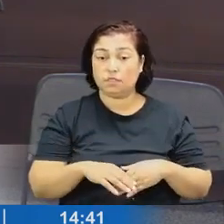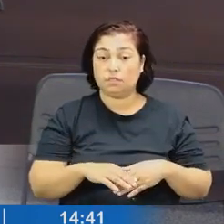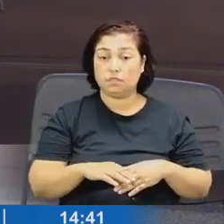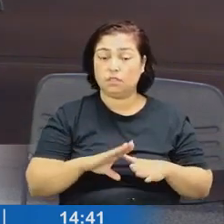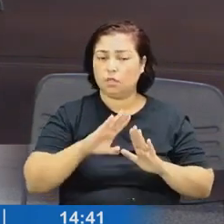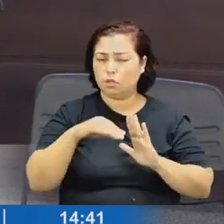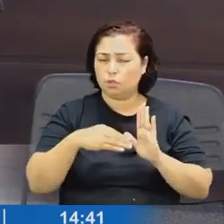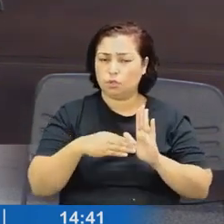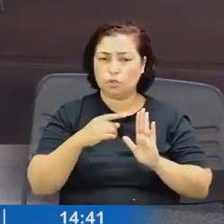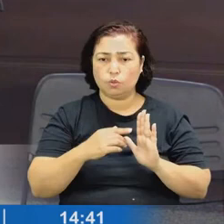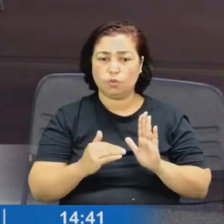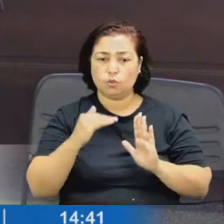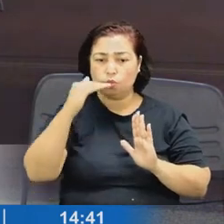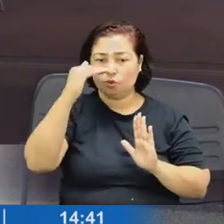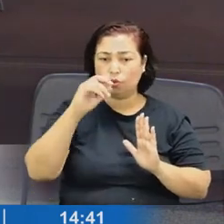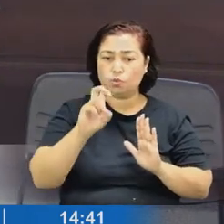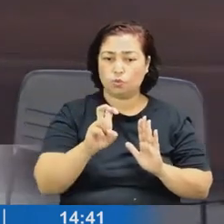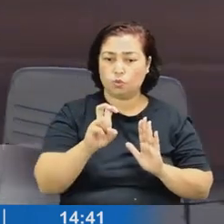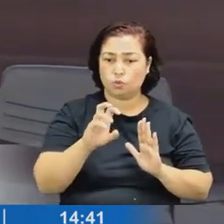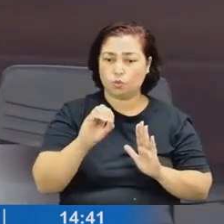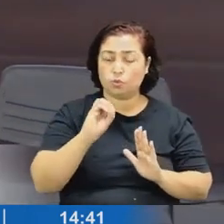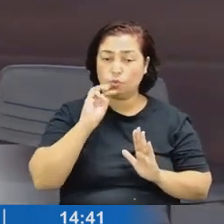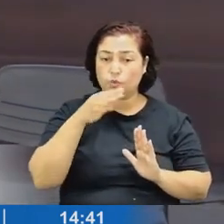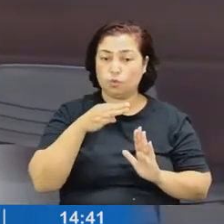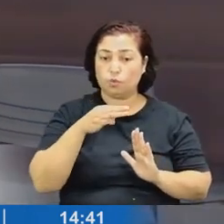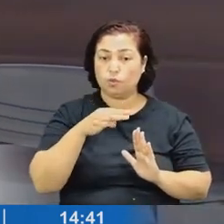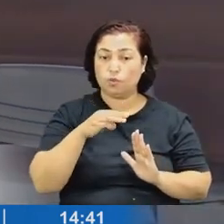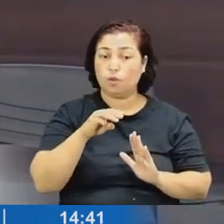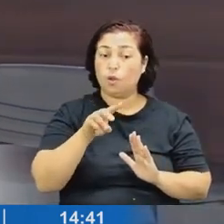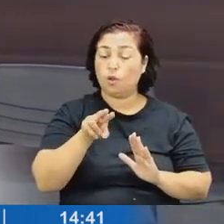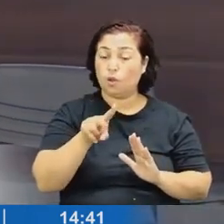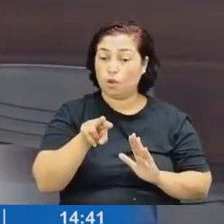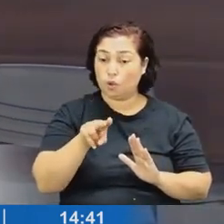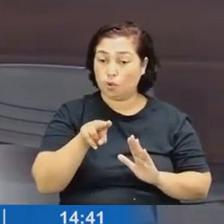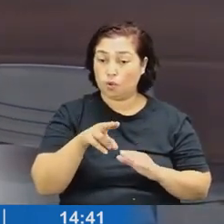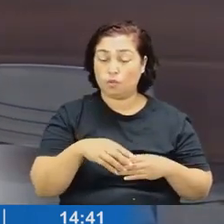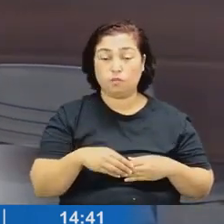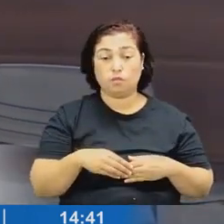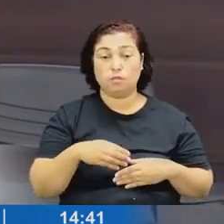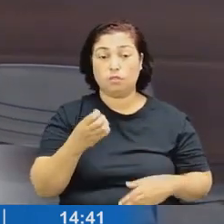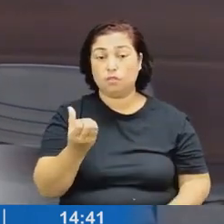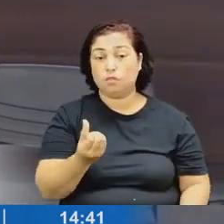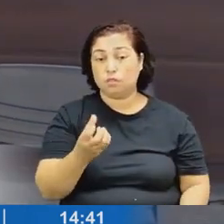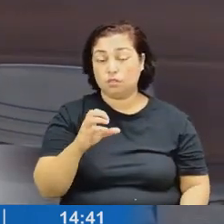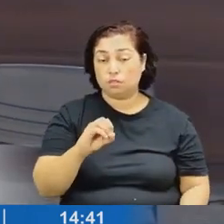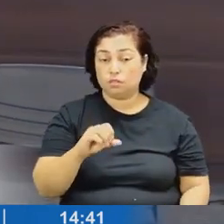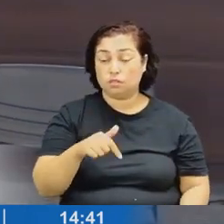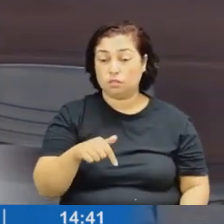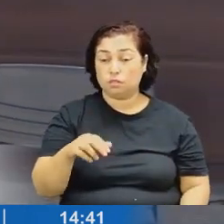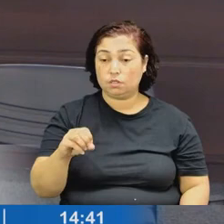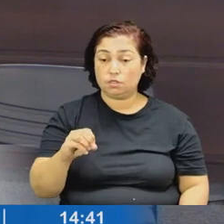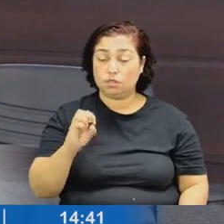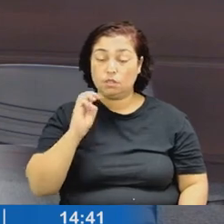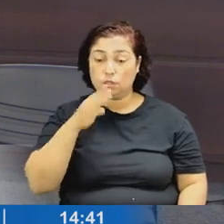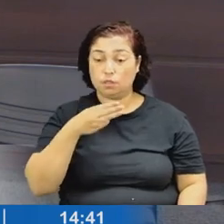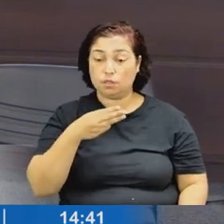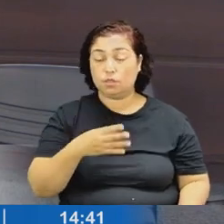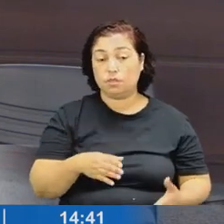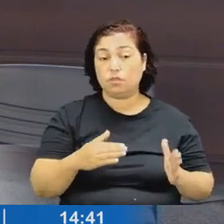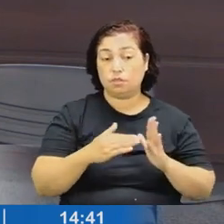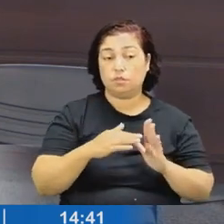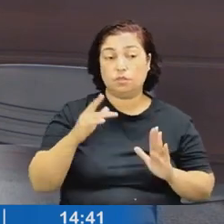mil para cima é tudo a mesma coisa diz sabe 60 mil habitantes até de São Paulo que é